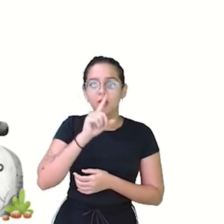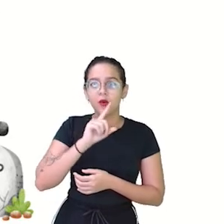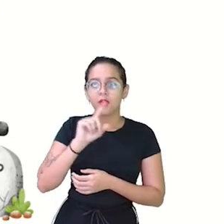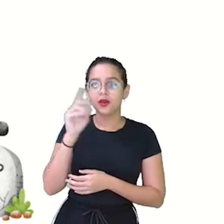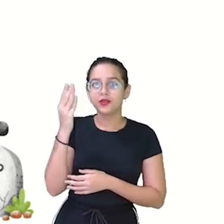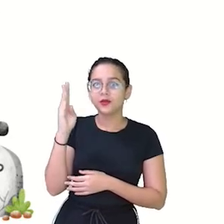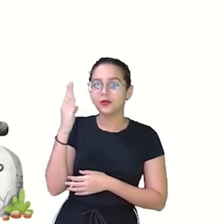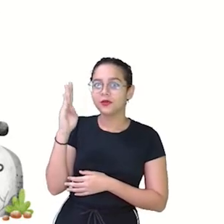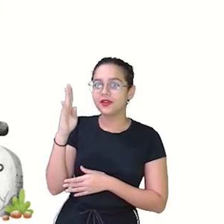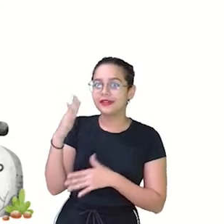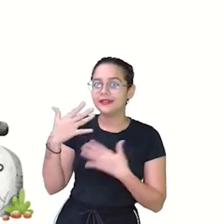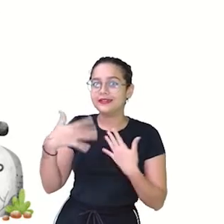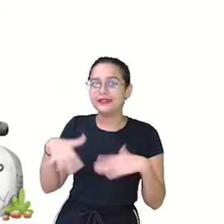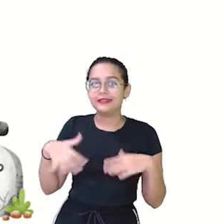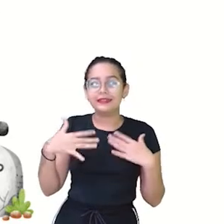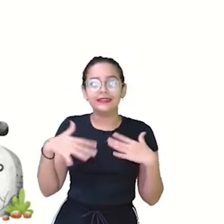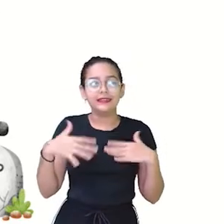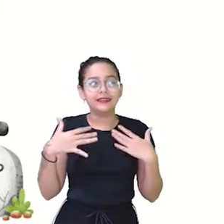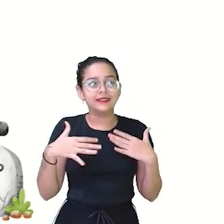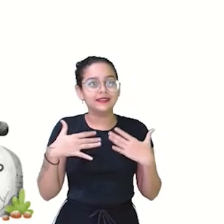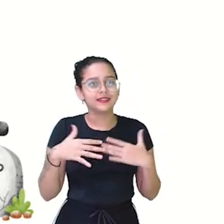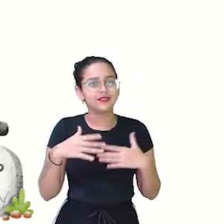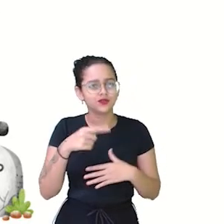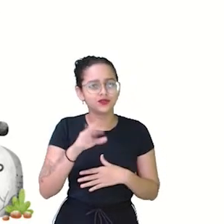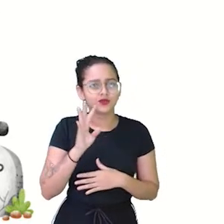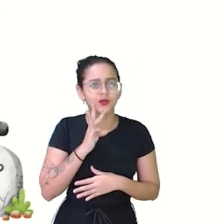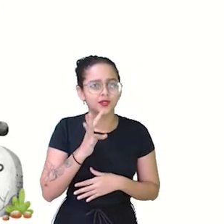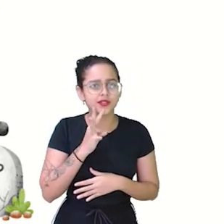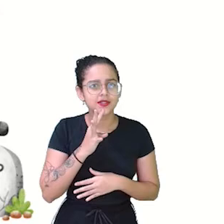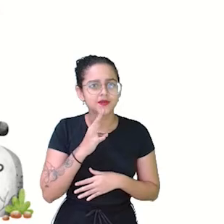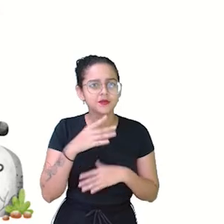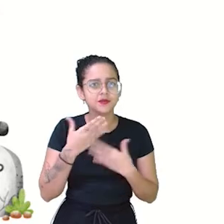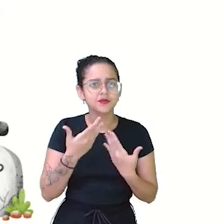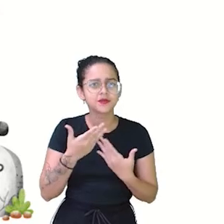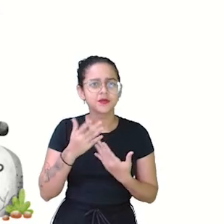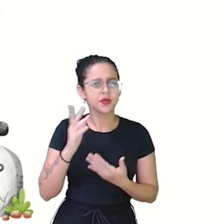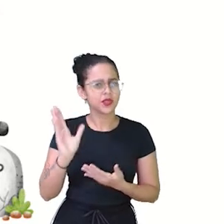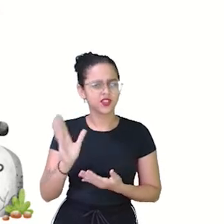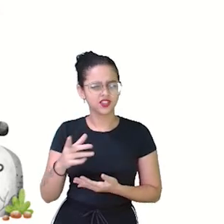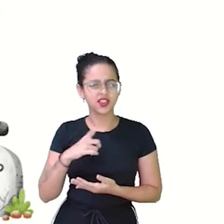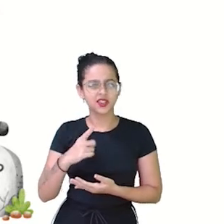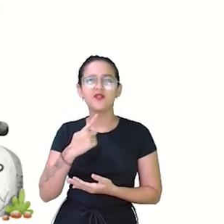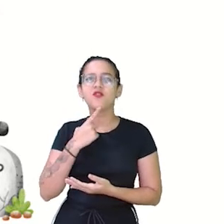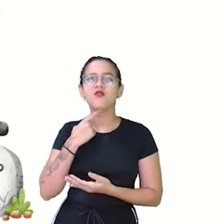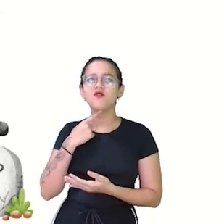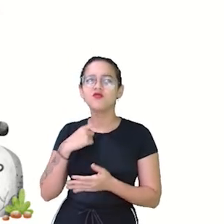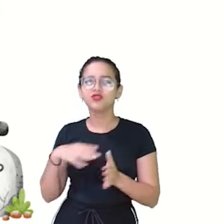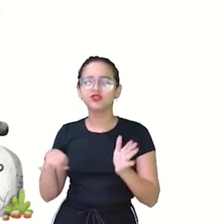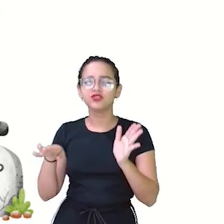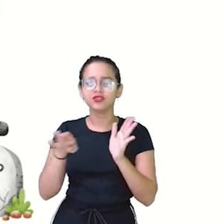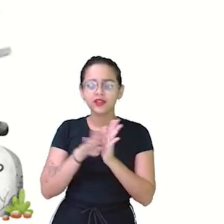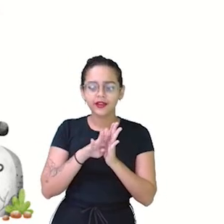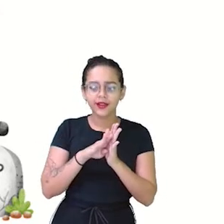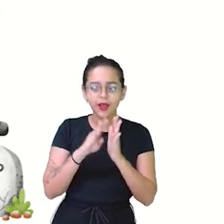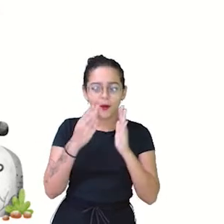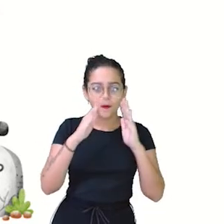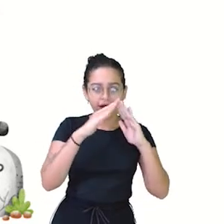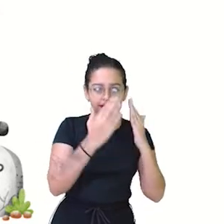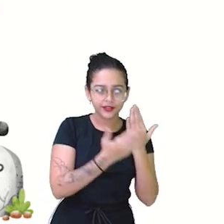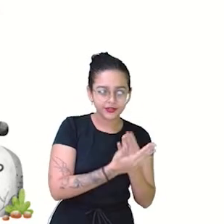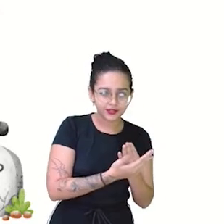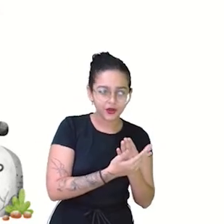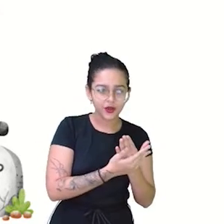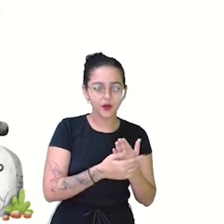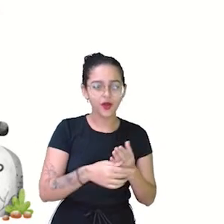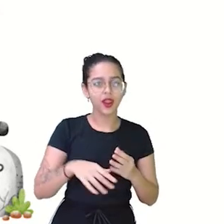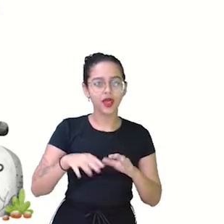banheiro. Ai, quem nunca, hein? Quem nunca teve vontade de chegar no banheiro da escola e dar as 3